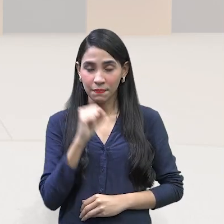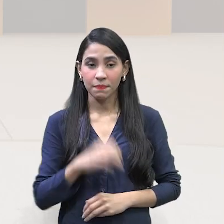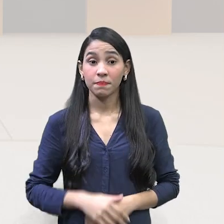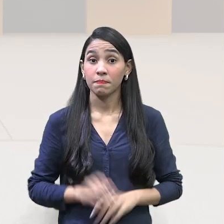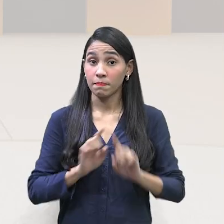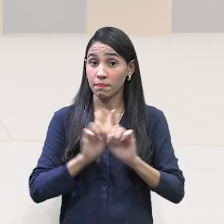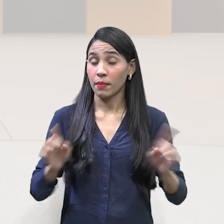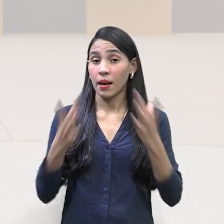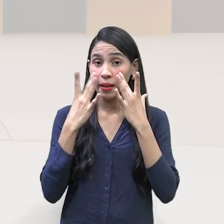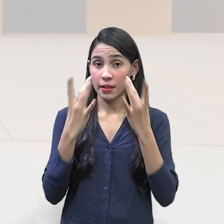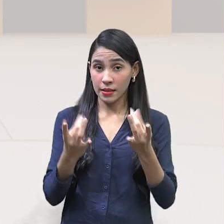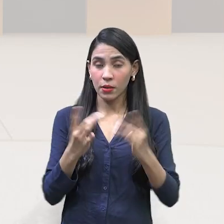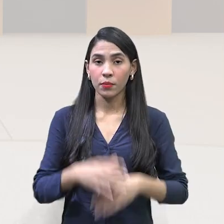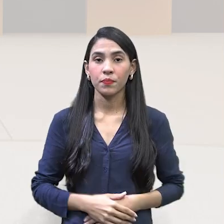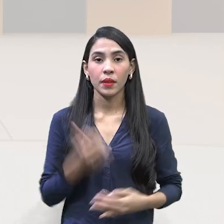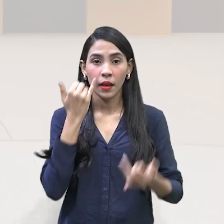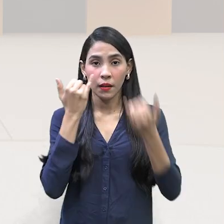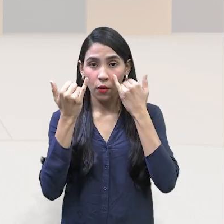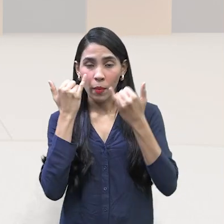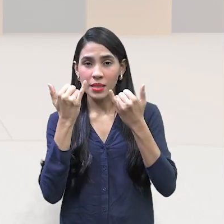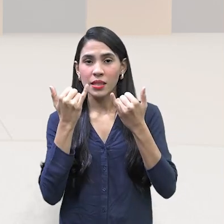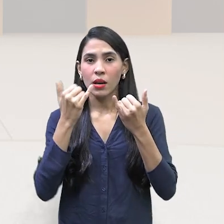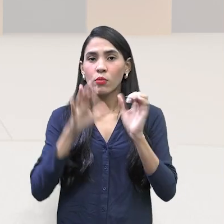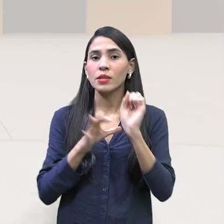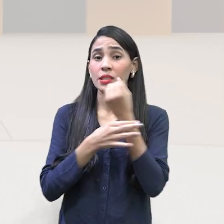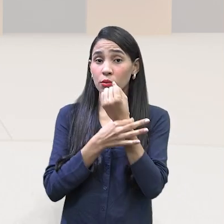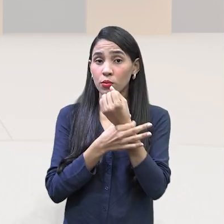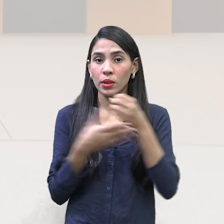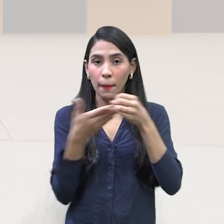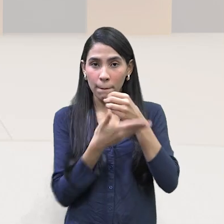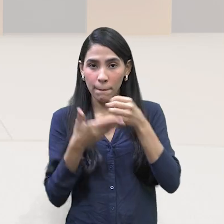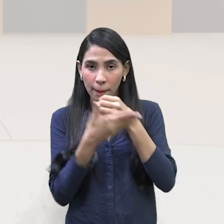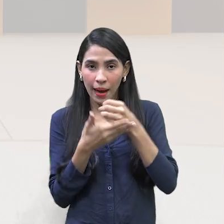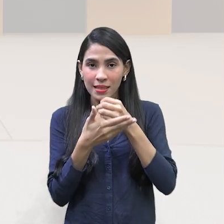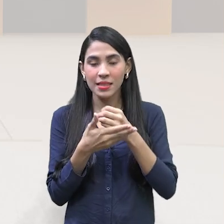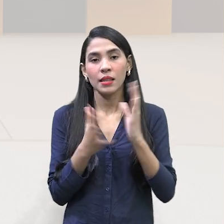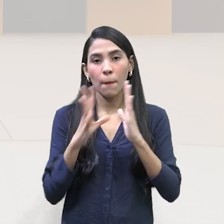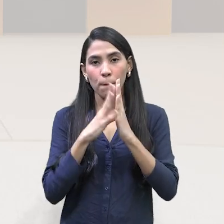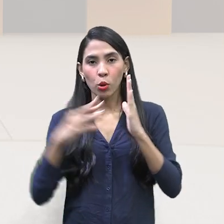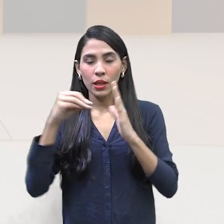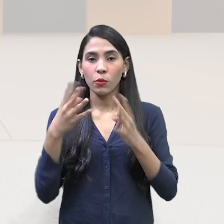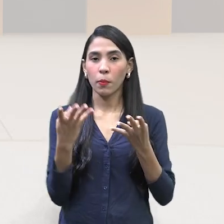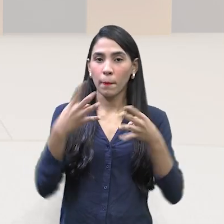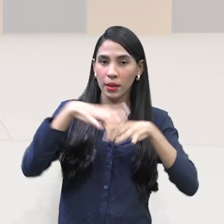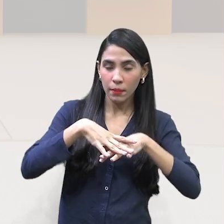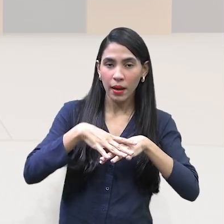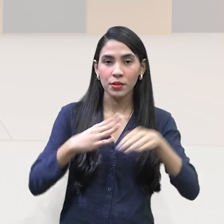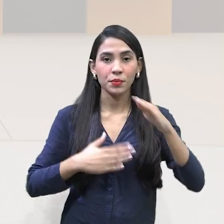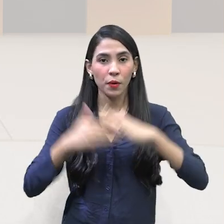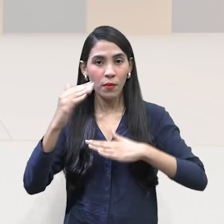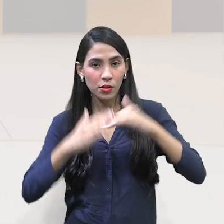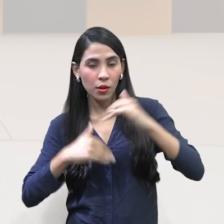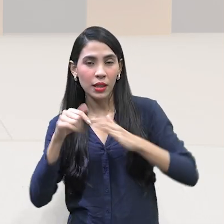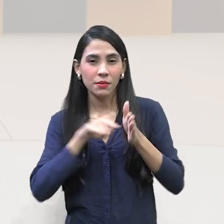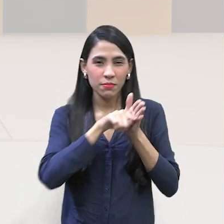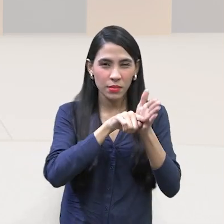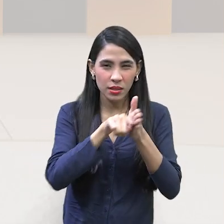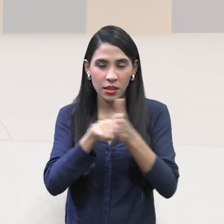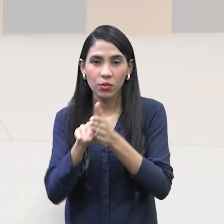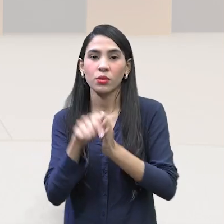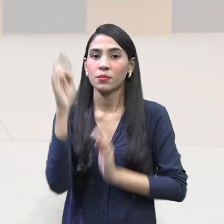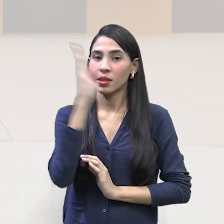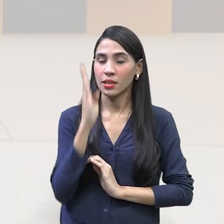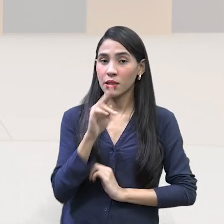olha só, pessoal. Esses dados é com base em um modelo matemático que profissionais, que pesquisadores